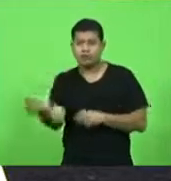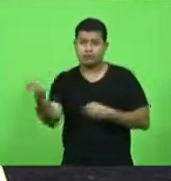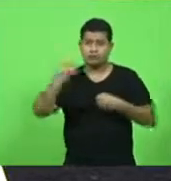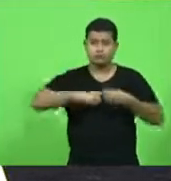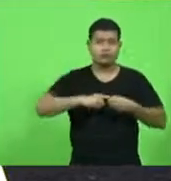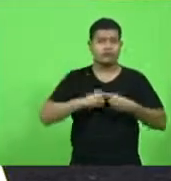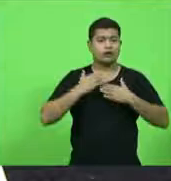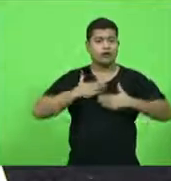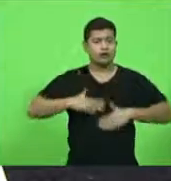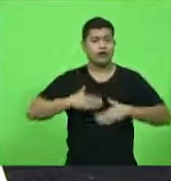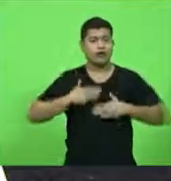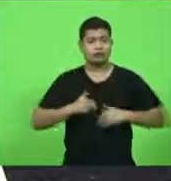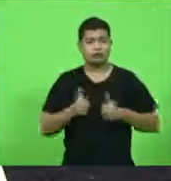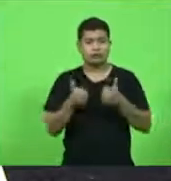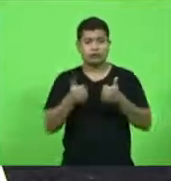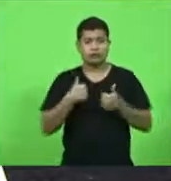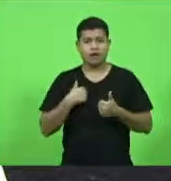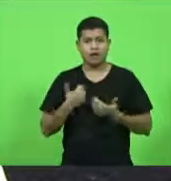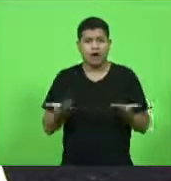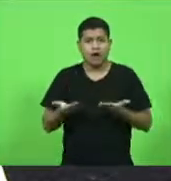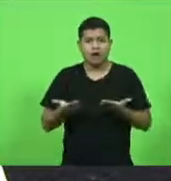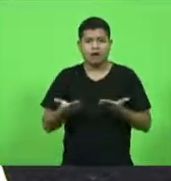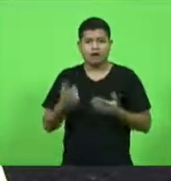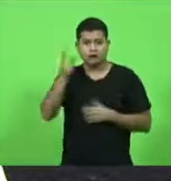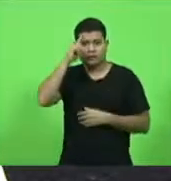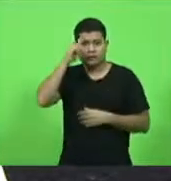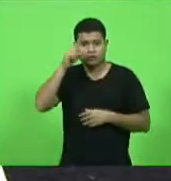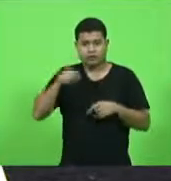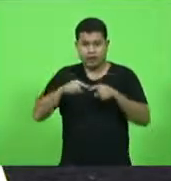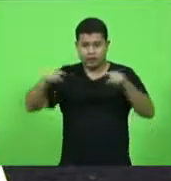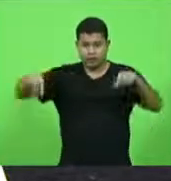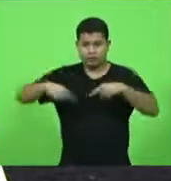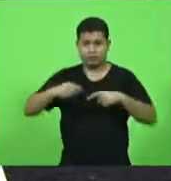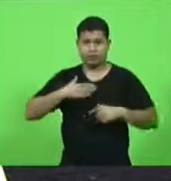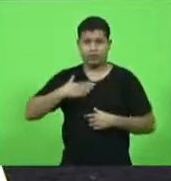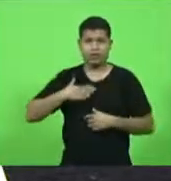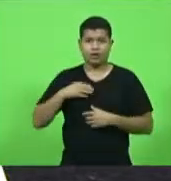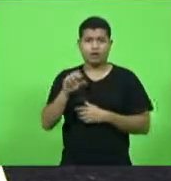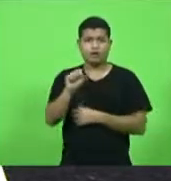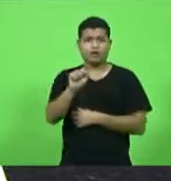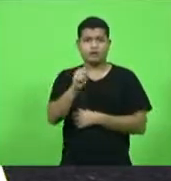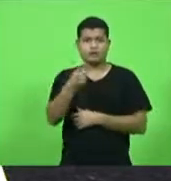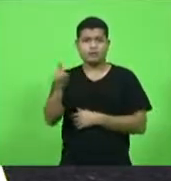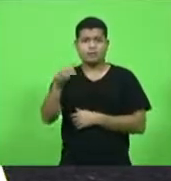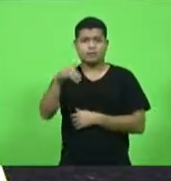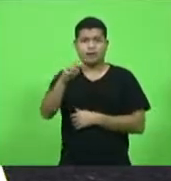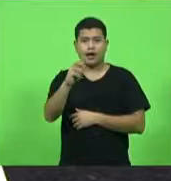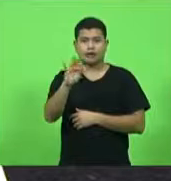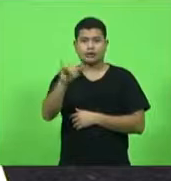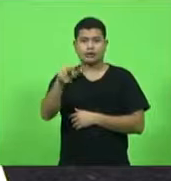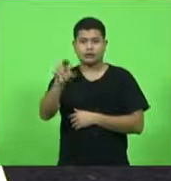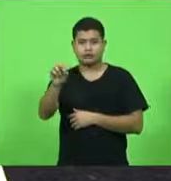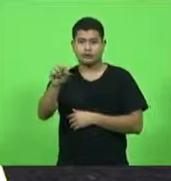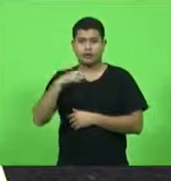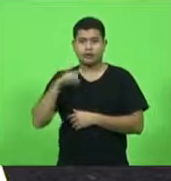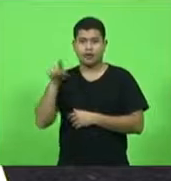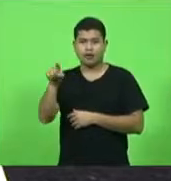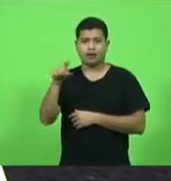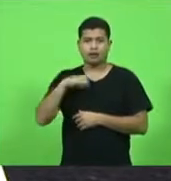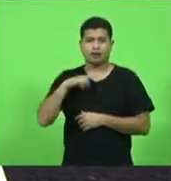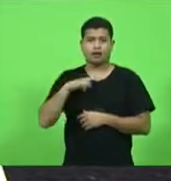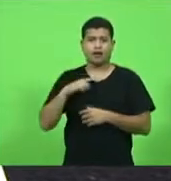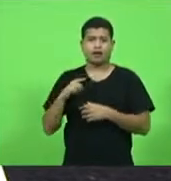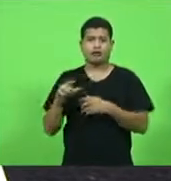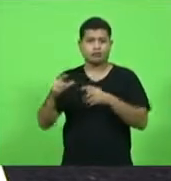eu recebi no meu gabinete o pessoal de São Martinho, e lá tem a Flus House, que nós colocamos. E aqui essa